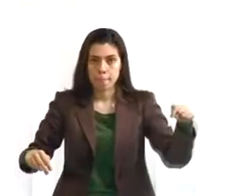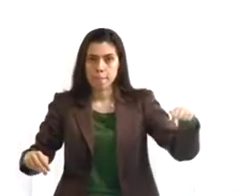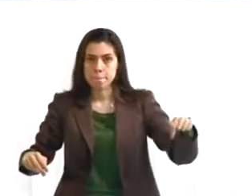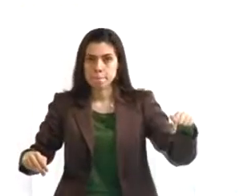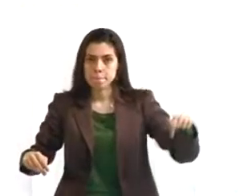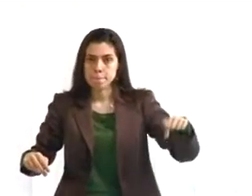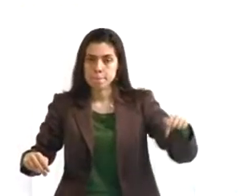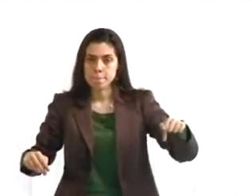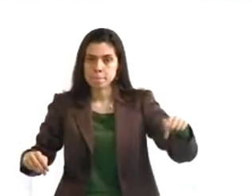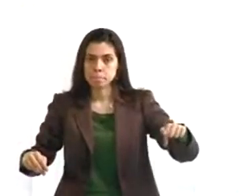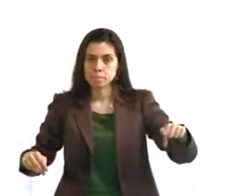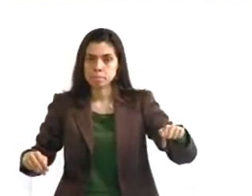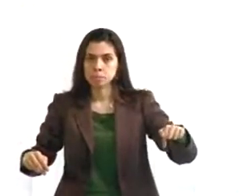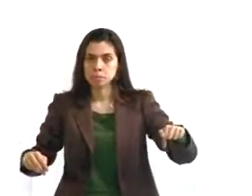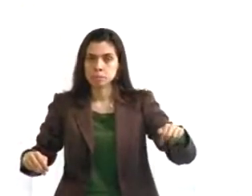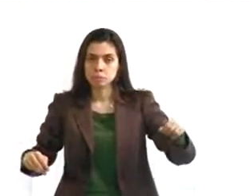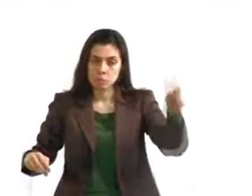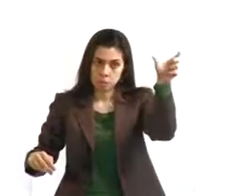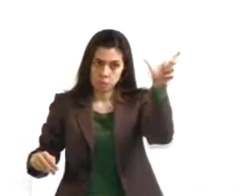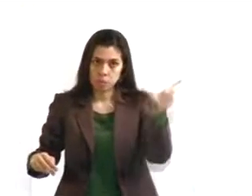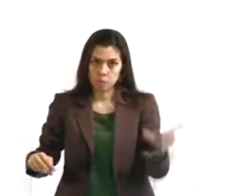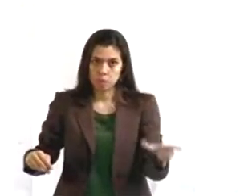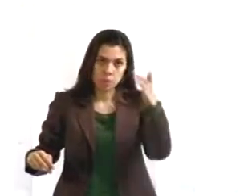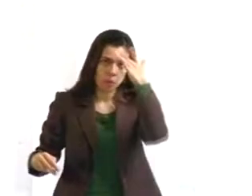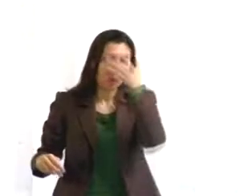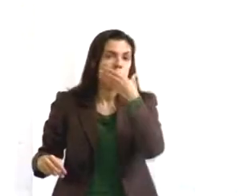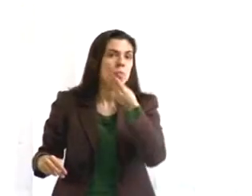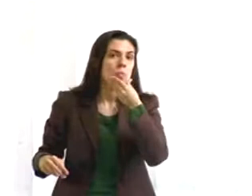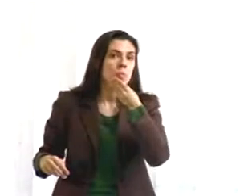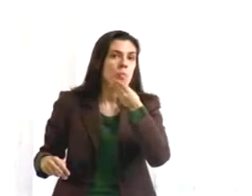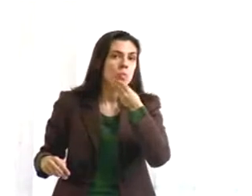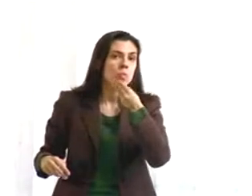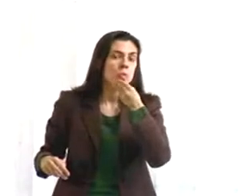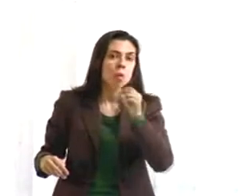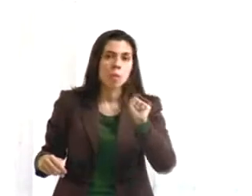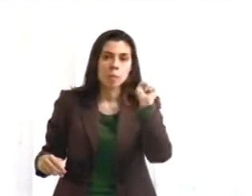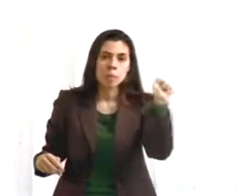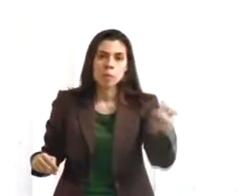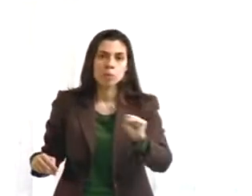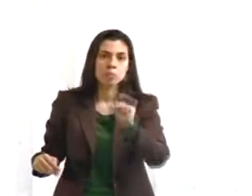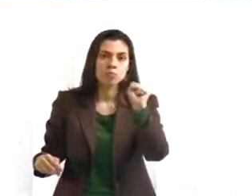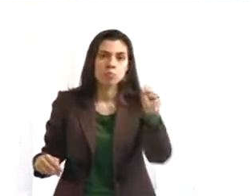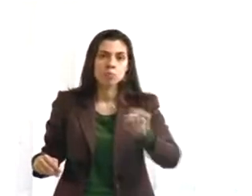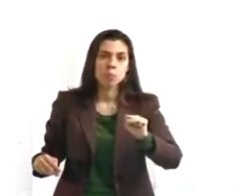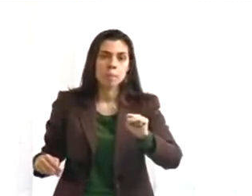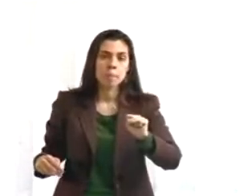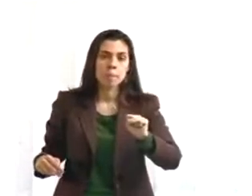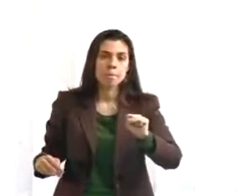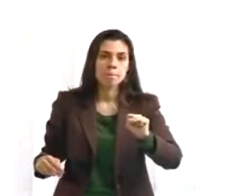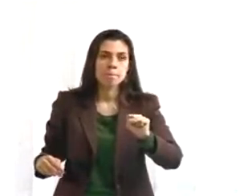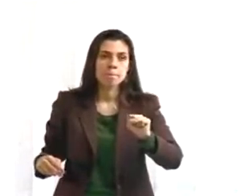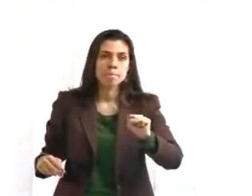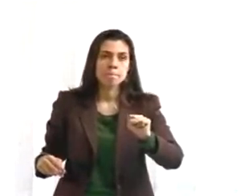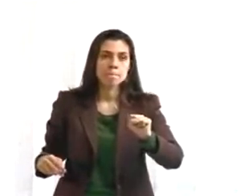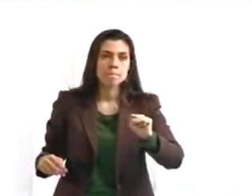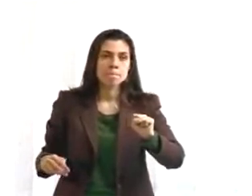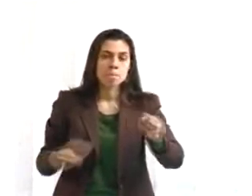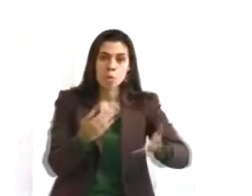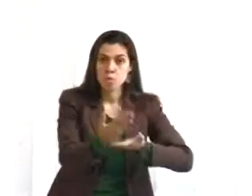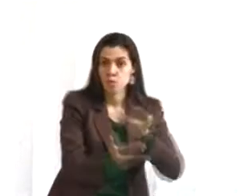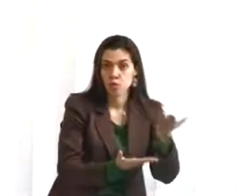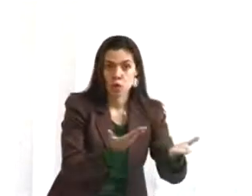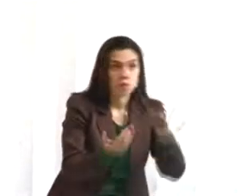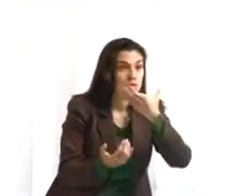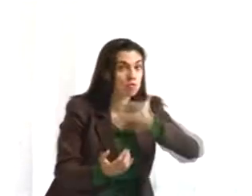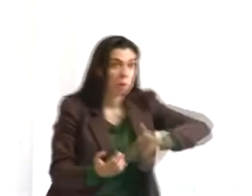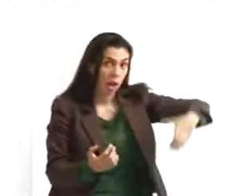Candace, rainha dos etíopes, o qual era superintendente de todo o seu tesouro que viera adorar em Jerusalém,